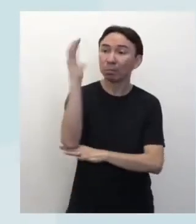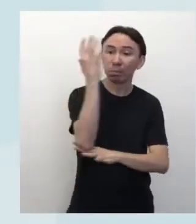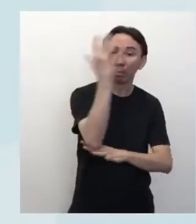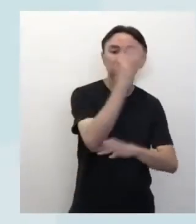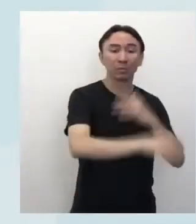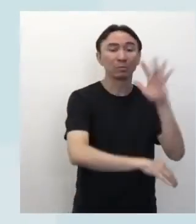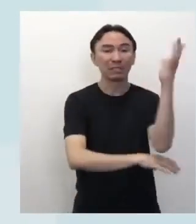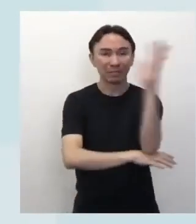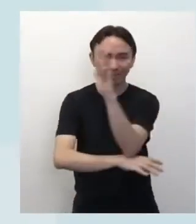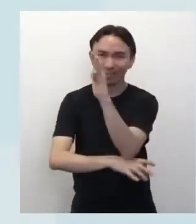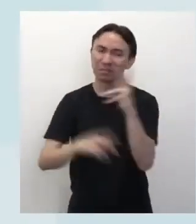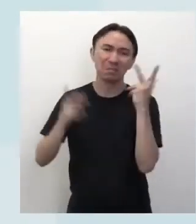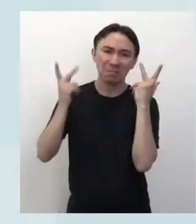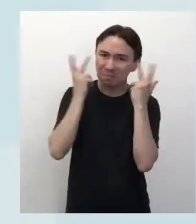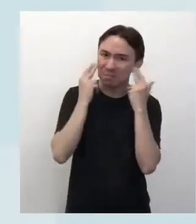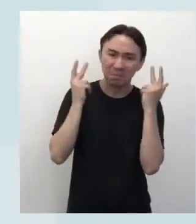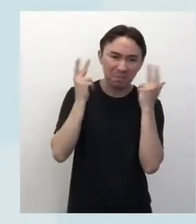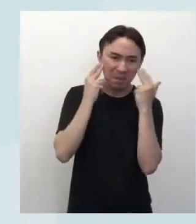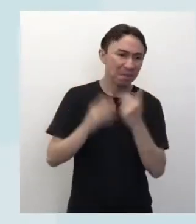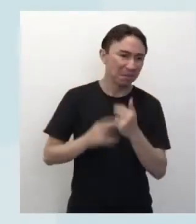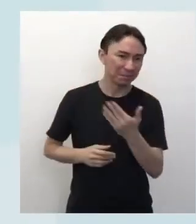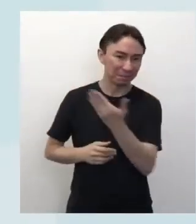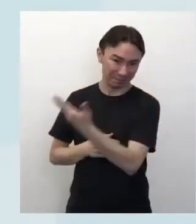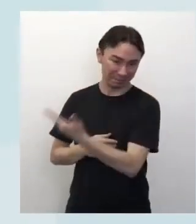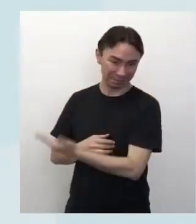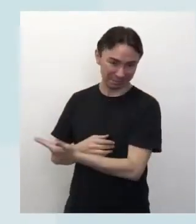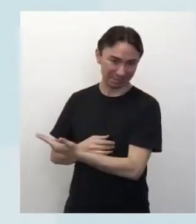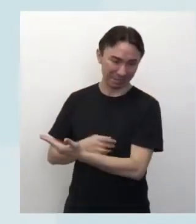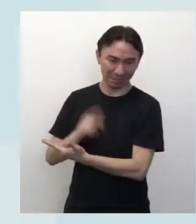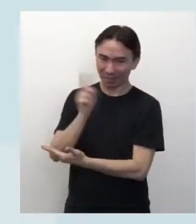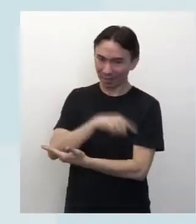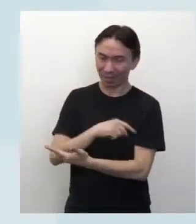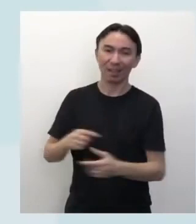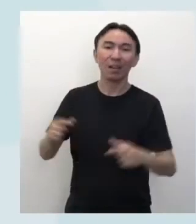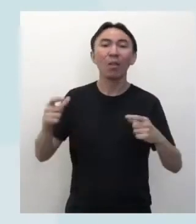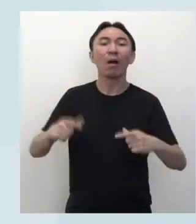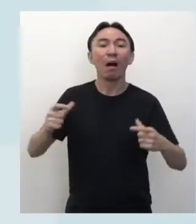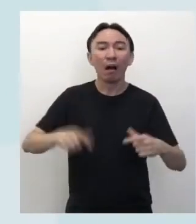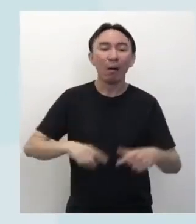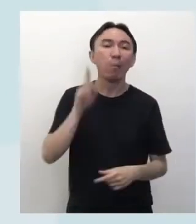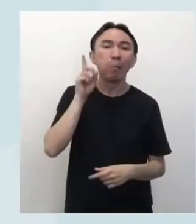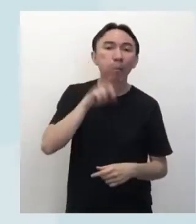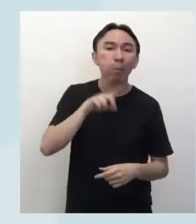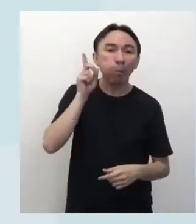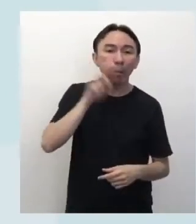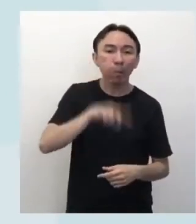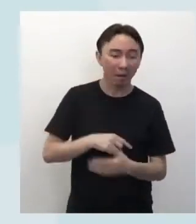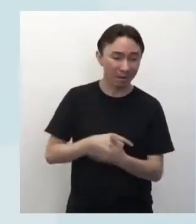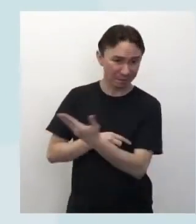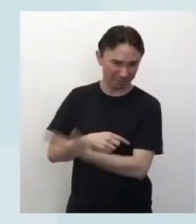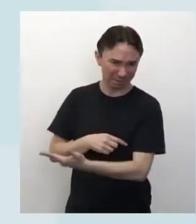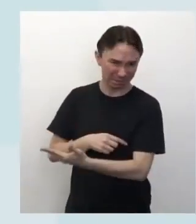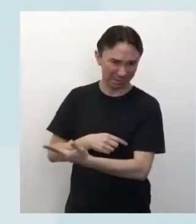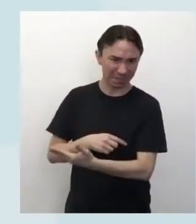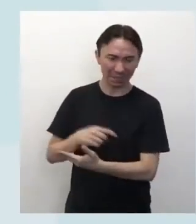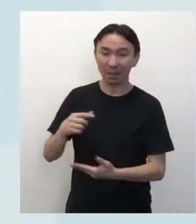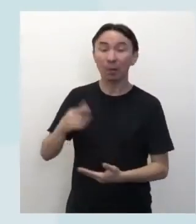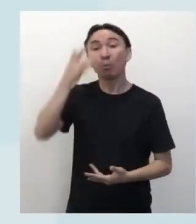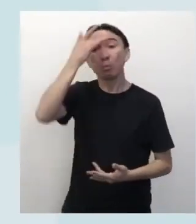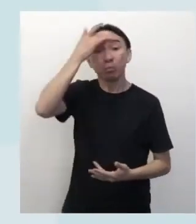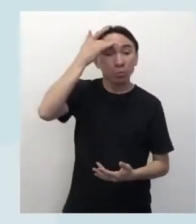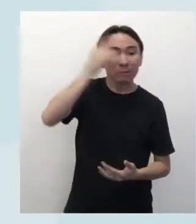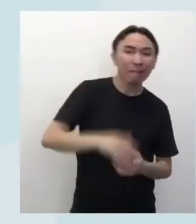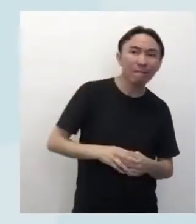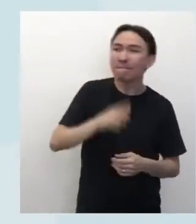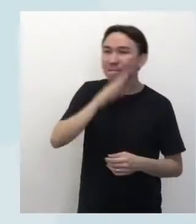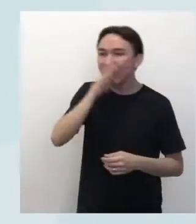nós temos aí a floresta de coníferas em Serra Nevada, né, nos Estados Unidos, e logicamente a gente não vê nenhuma interferência do ser humano aí.